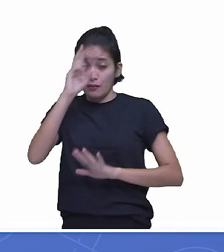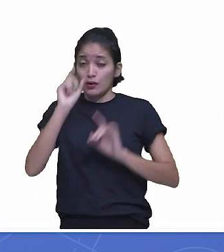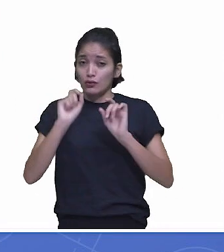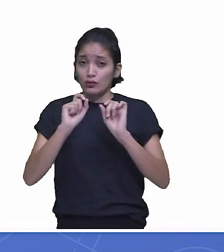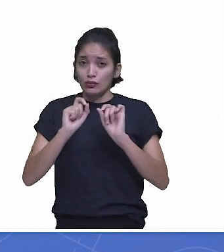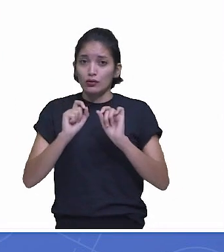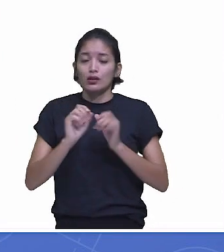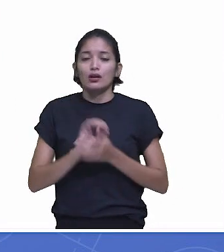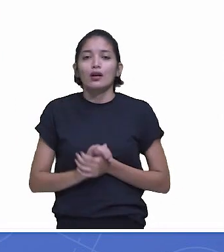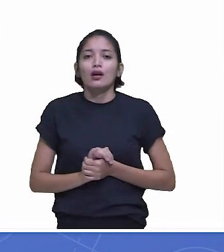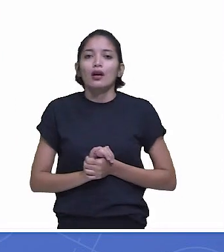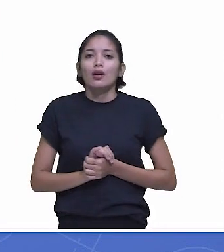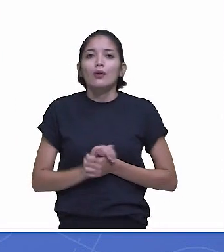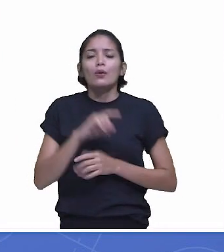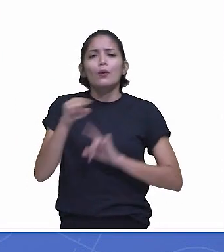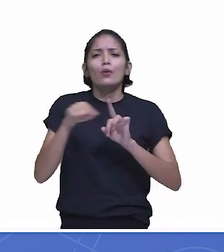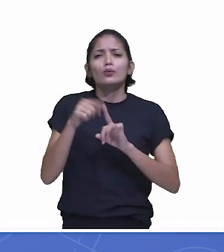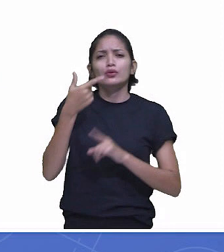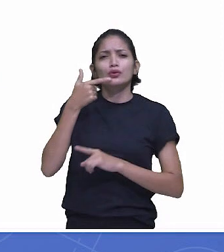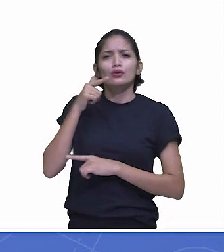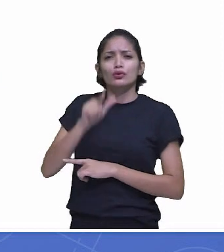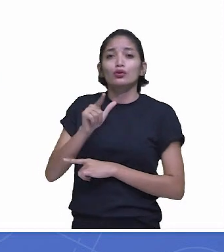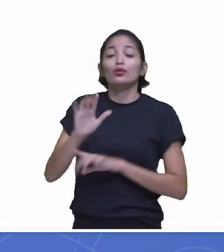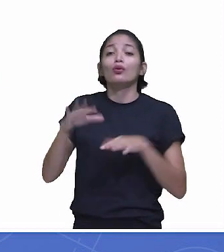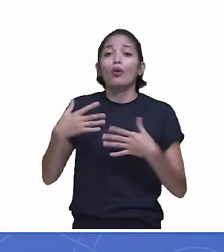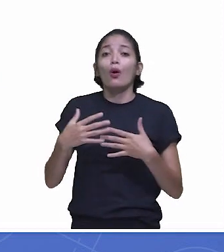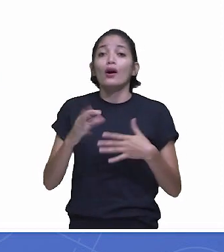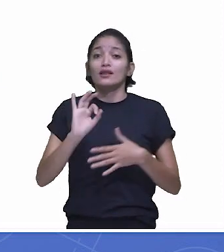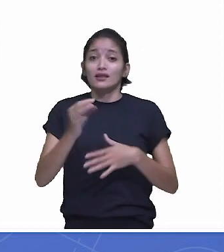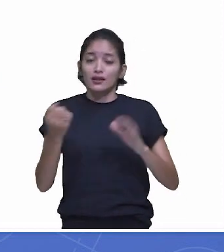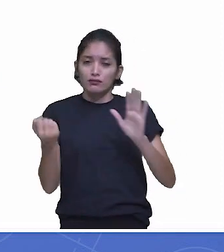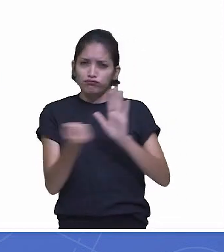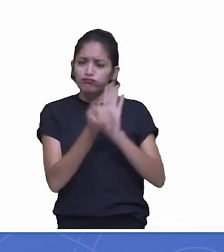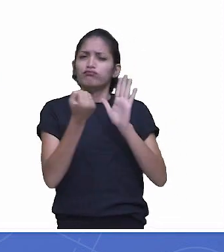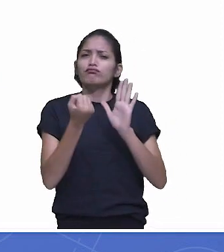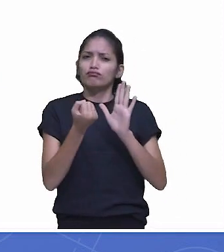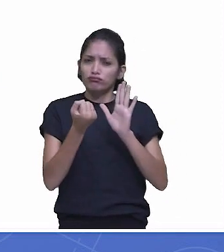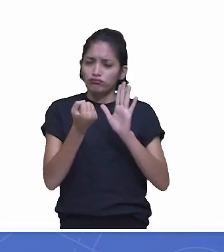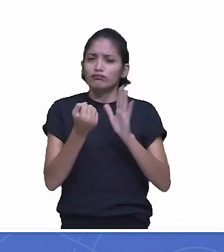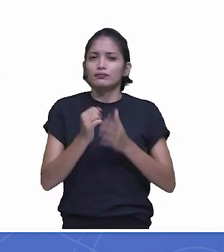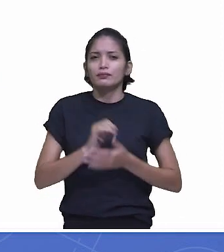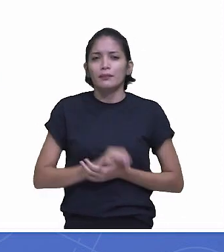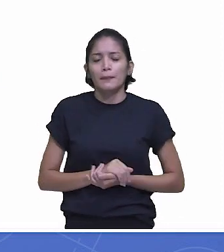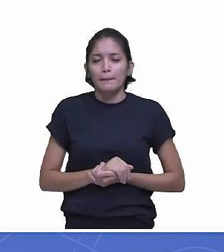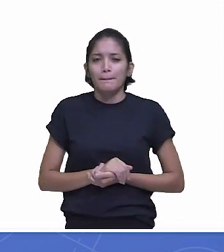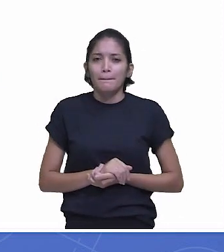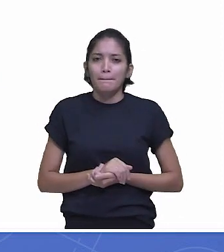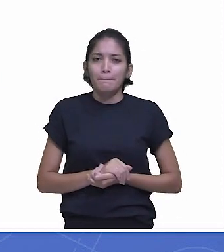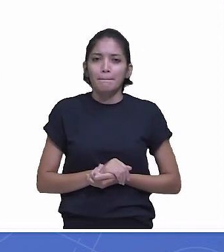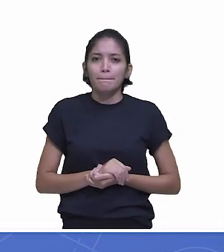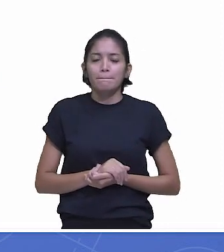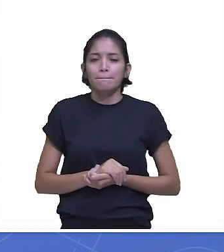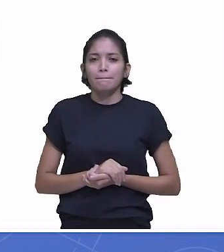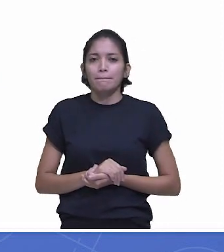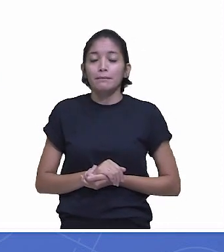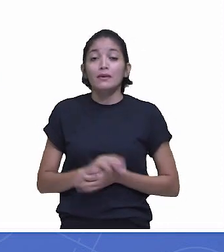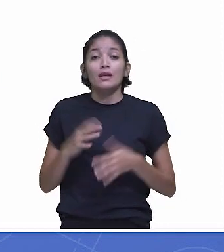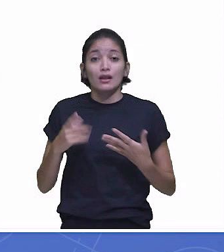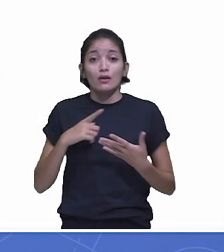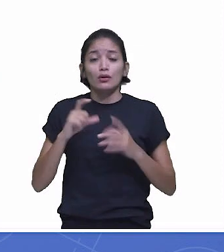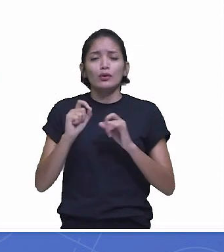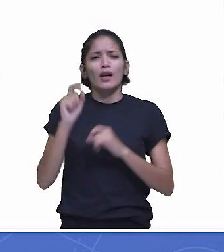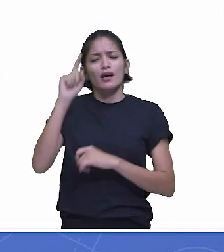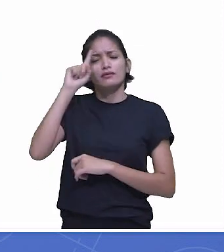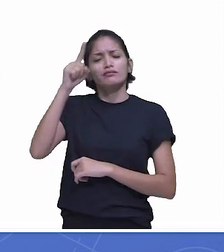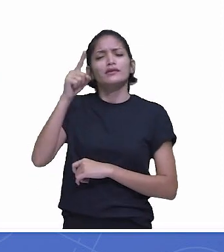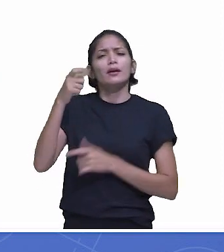aqui. Lembrando que aqui, pessoal, a função da linguagem eu quero a predominante, certo? Aquela que mais se destaca. Então,